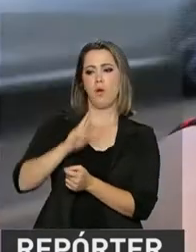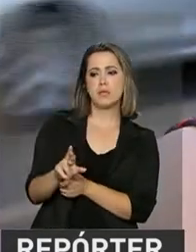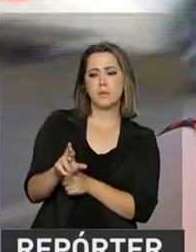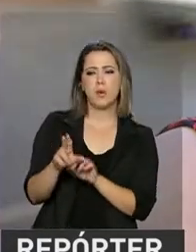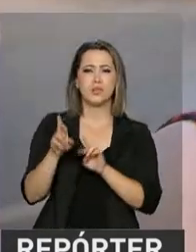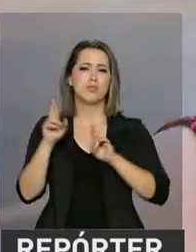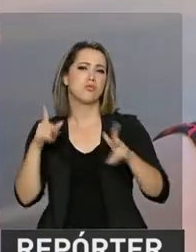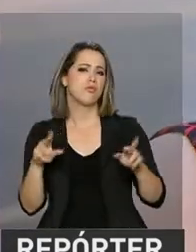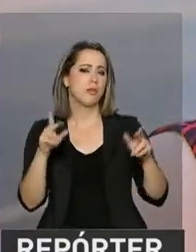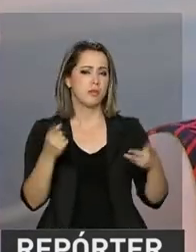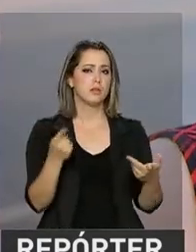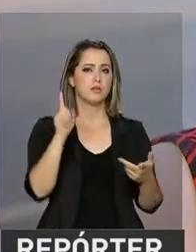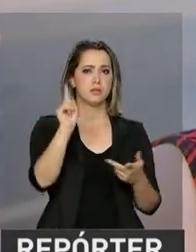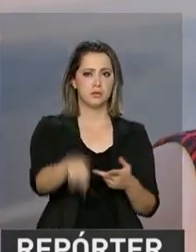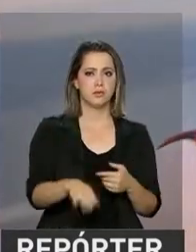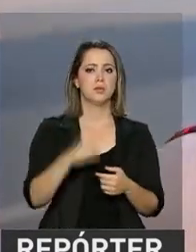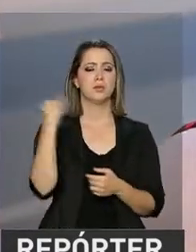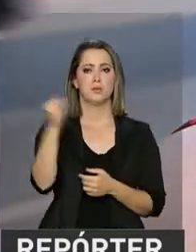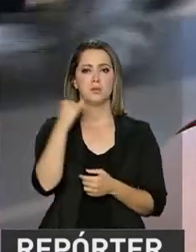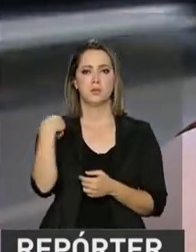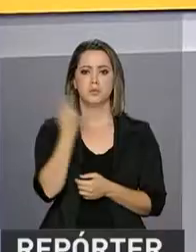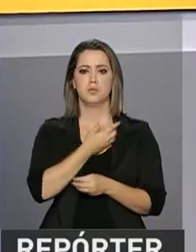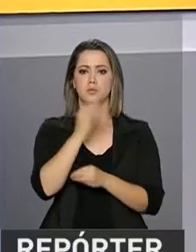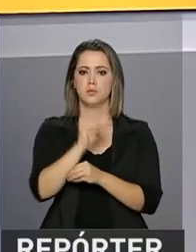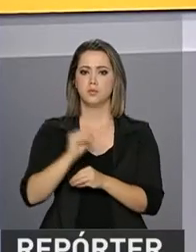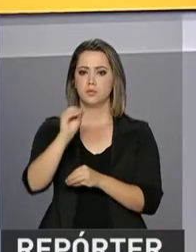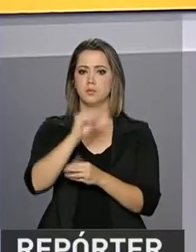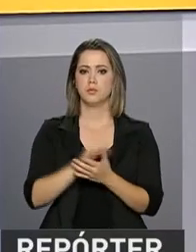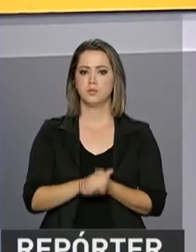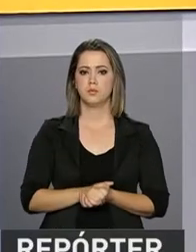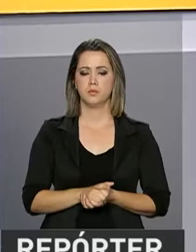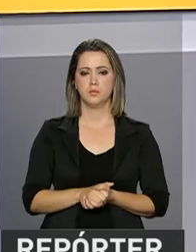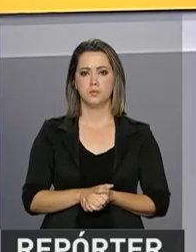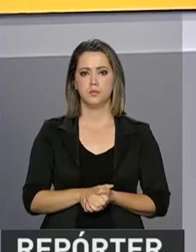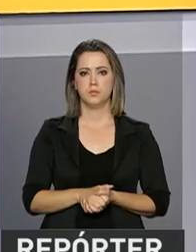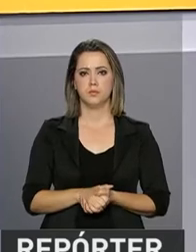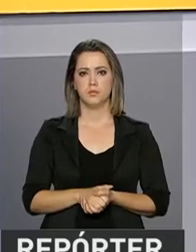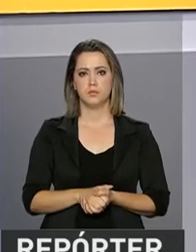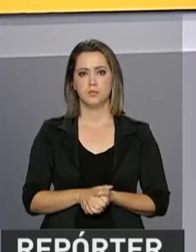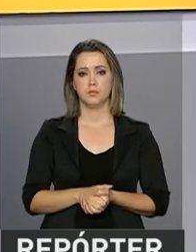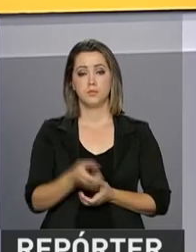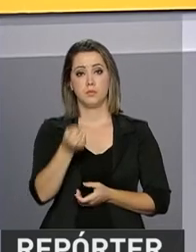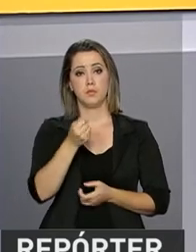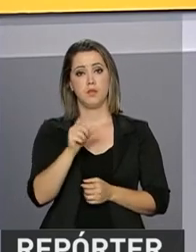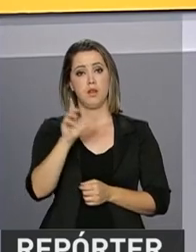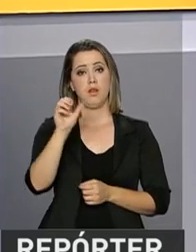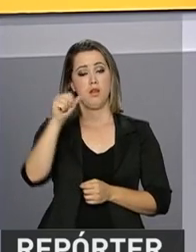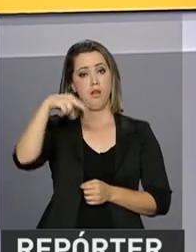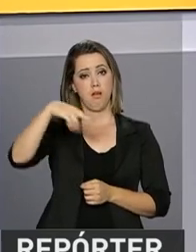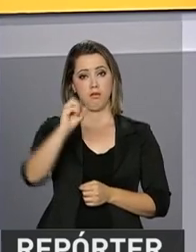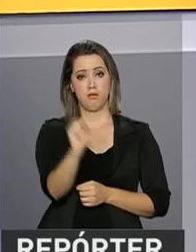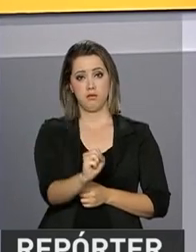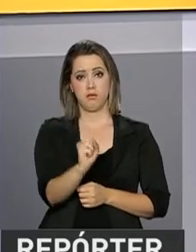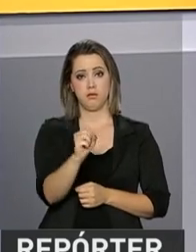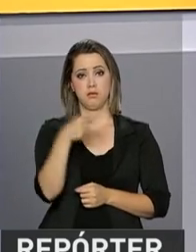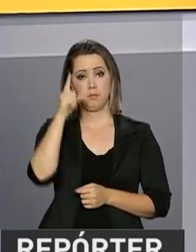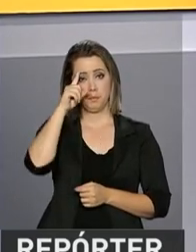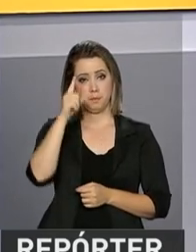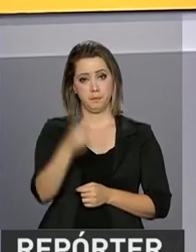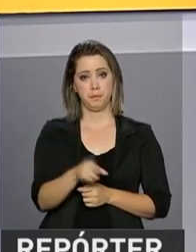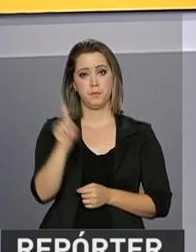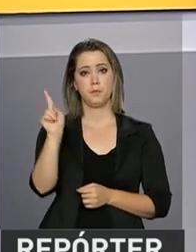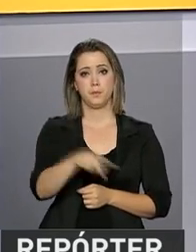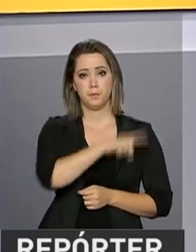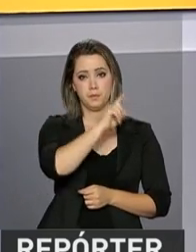por isso a variedade é essencial no tratamento a agência nacional de saúde suplementar a ns